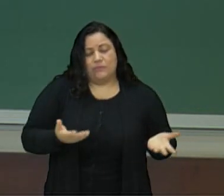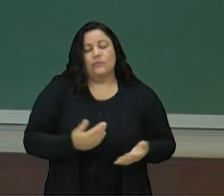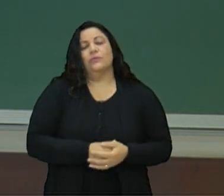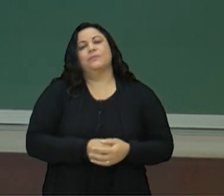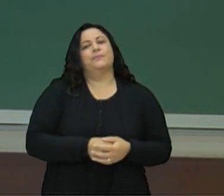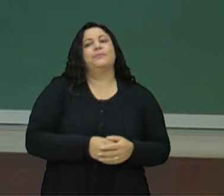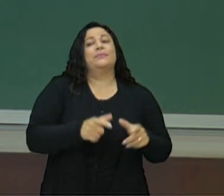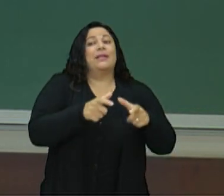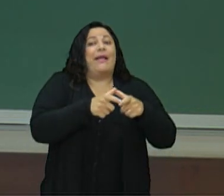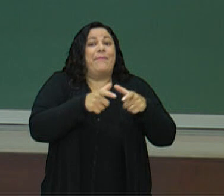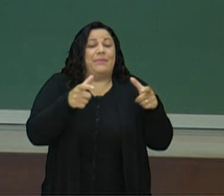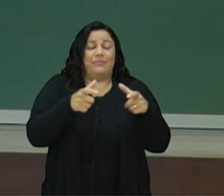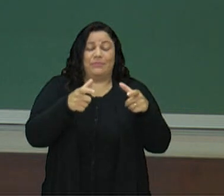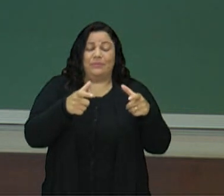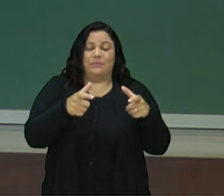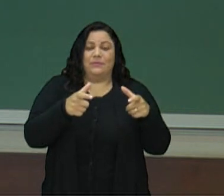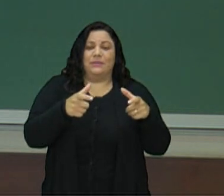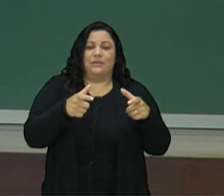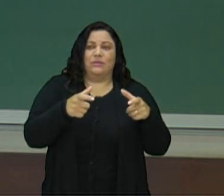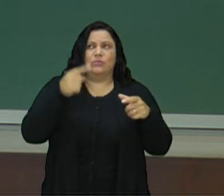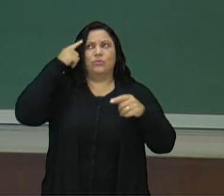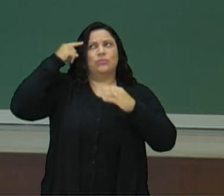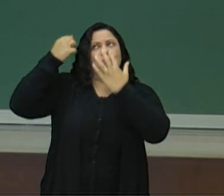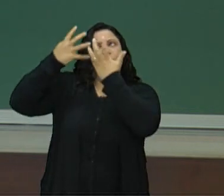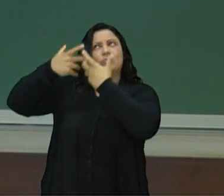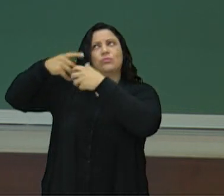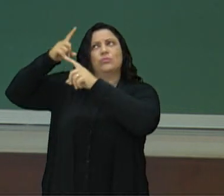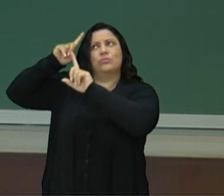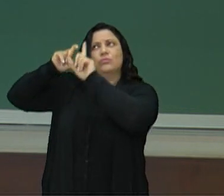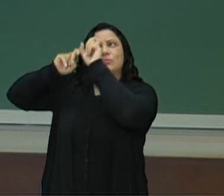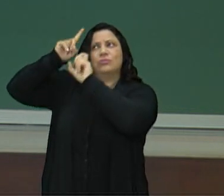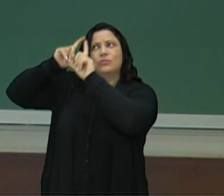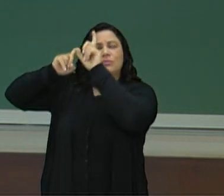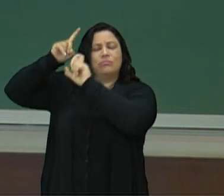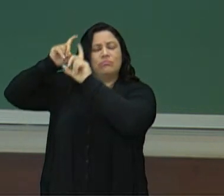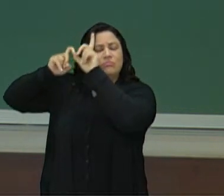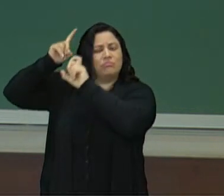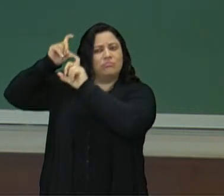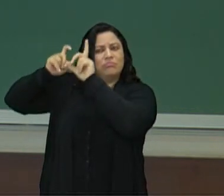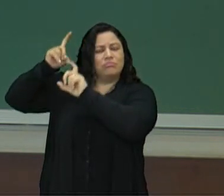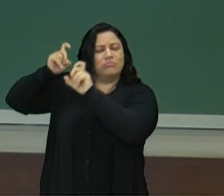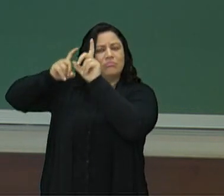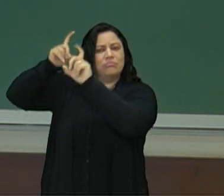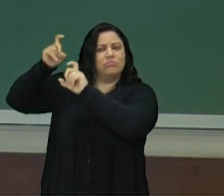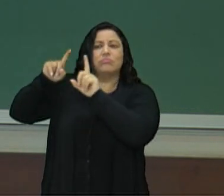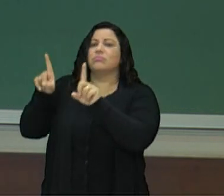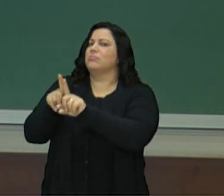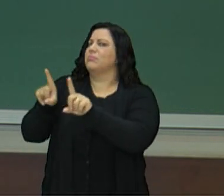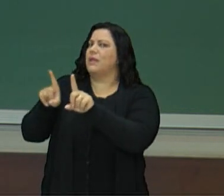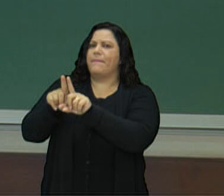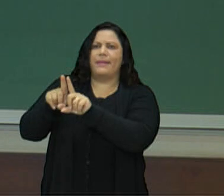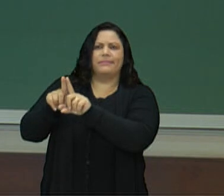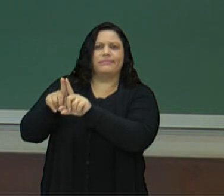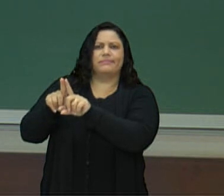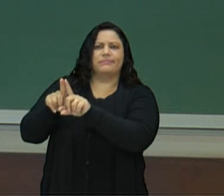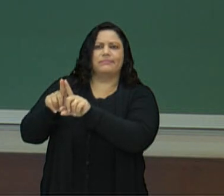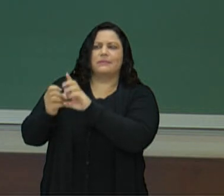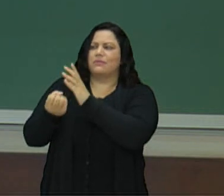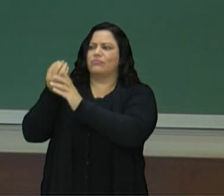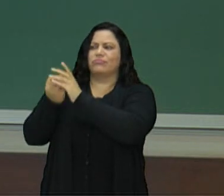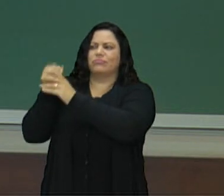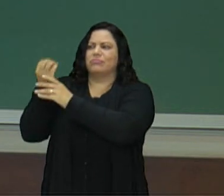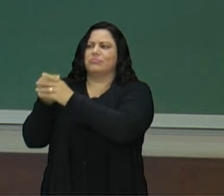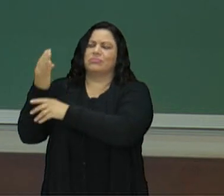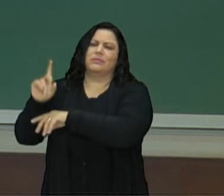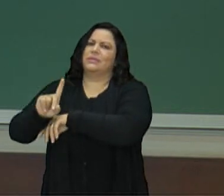maior parte dos nossos neurônios também não faz o processo a seguir do G1. Eles não entram em duplicação. Então, a